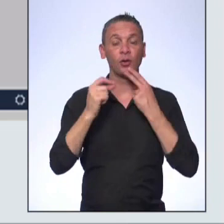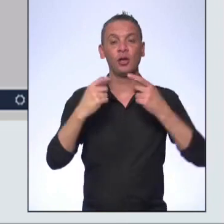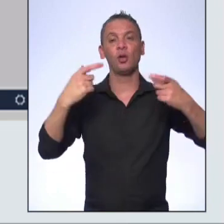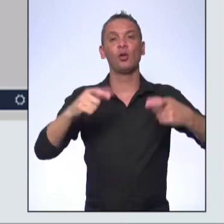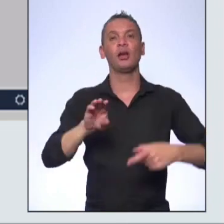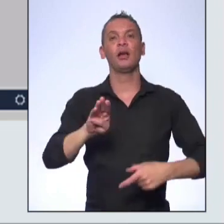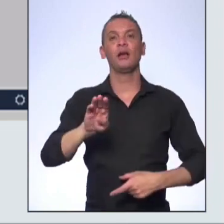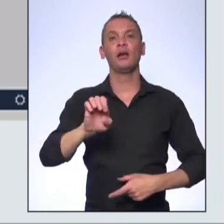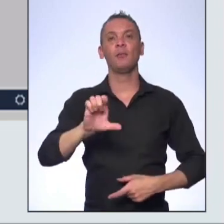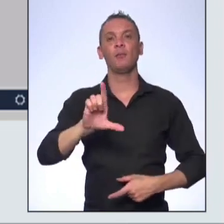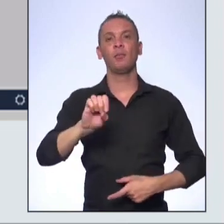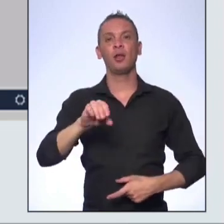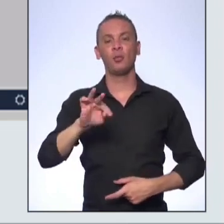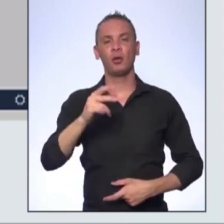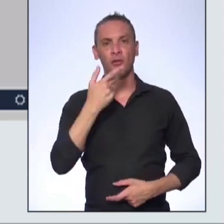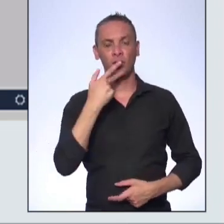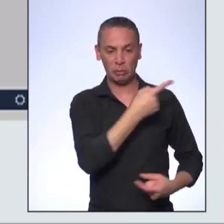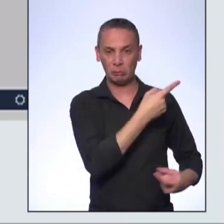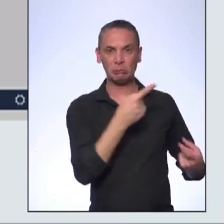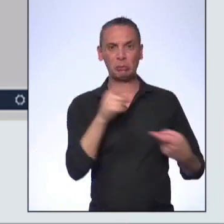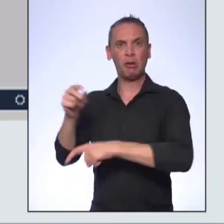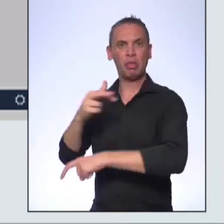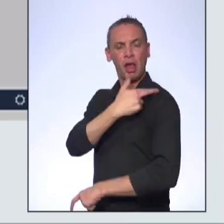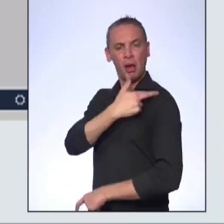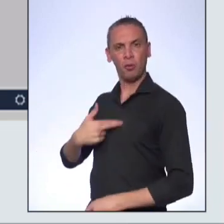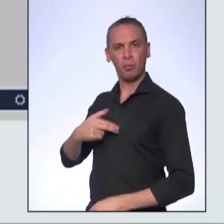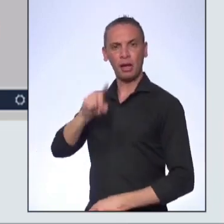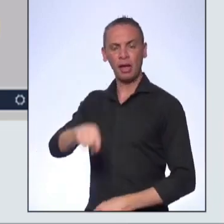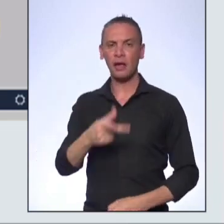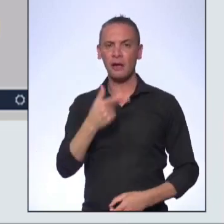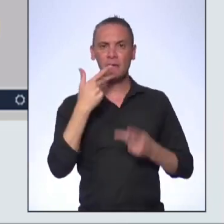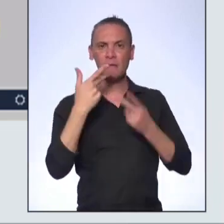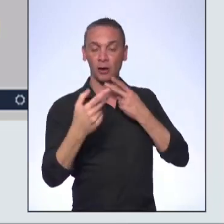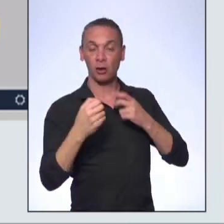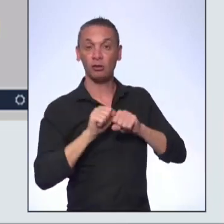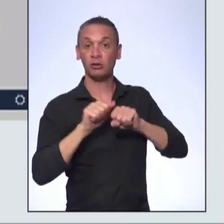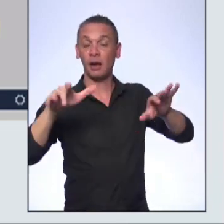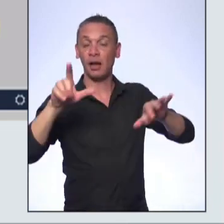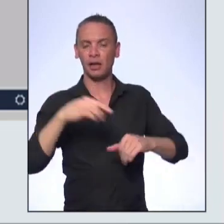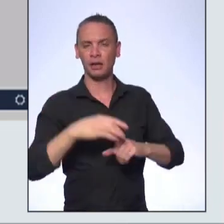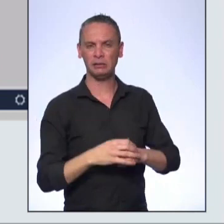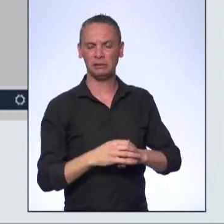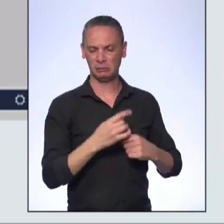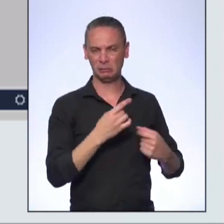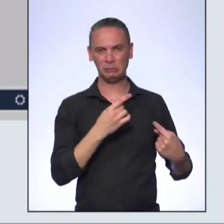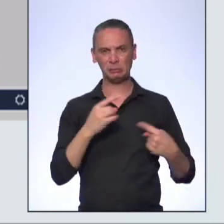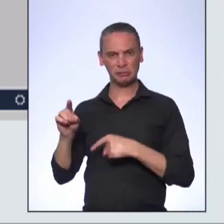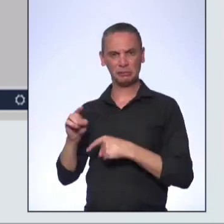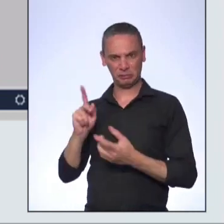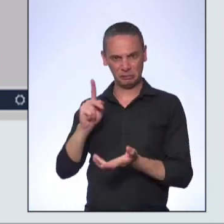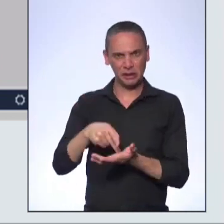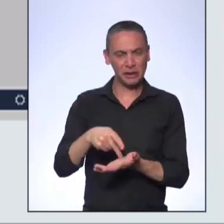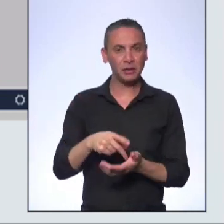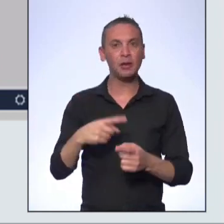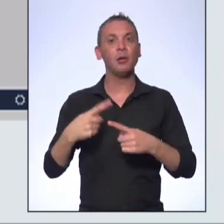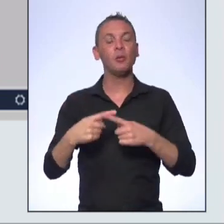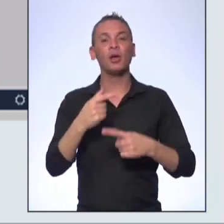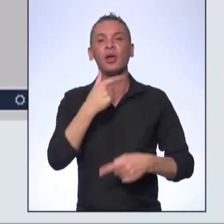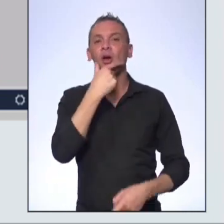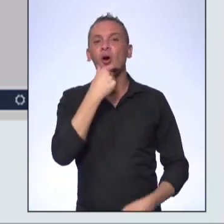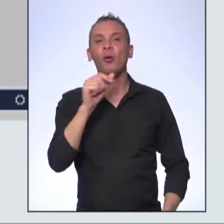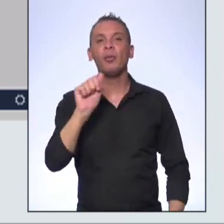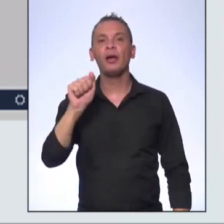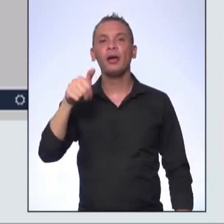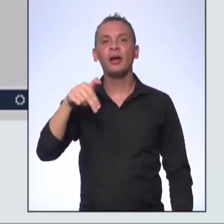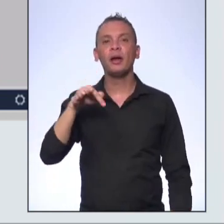em uma ameaça à República Brasileira. A tal ameaça era justificada pelo fato de Antônio Conselheiro